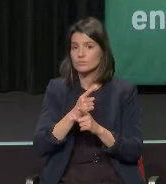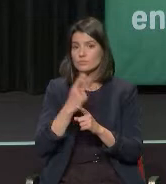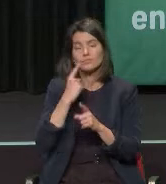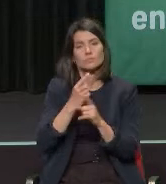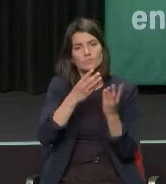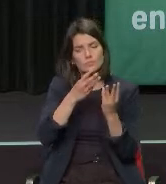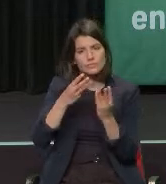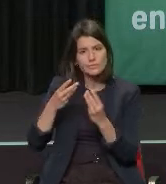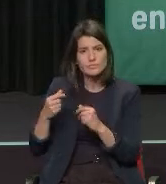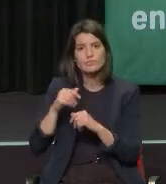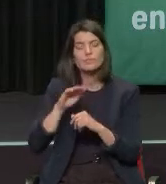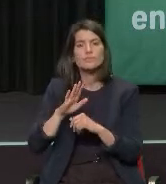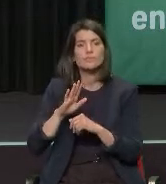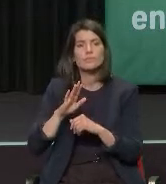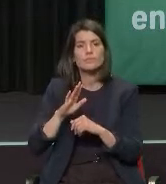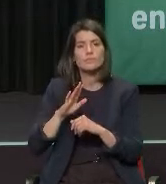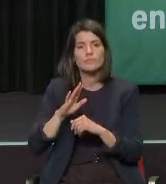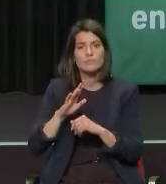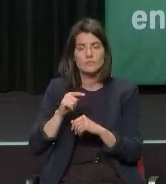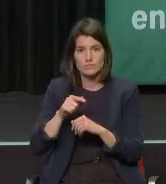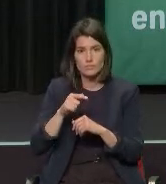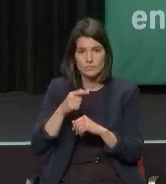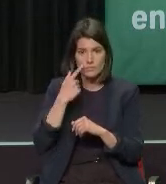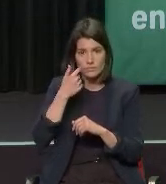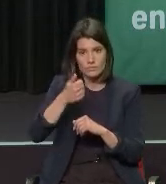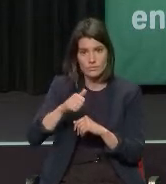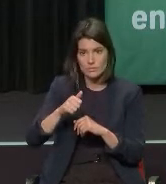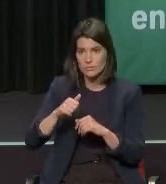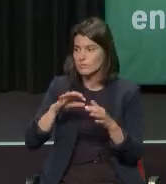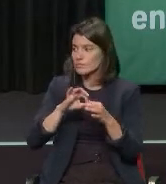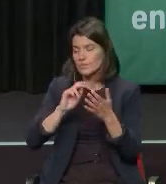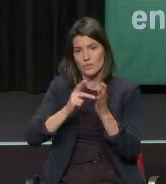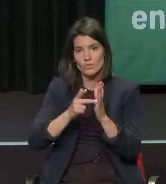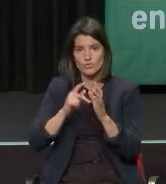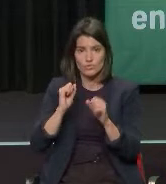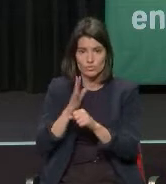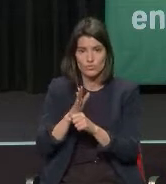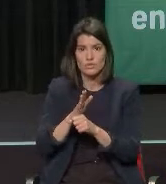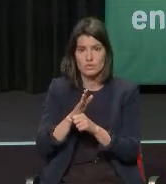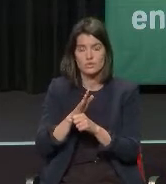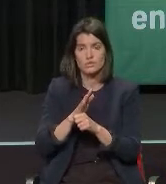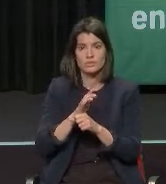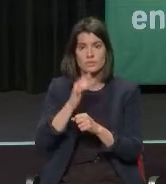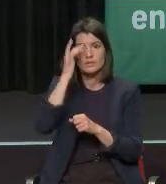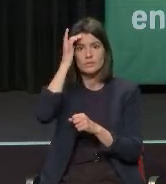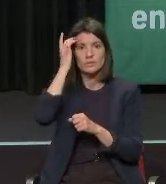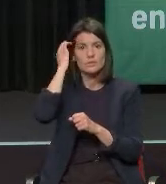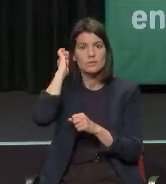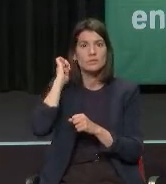Usamos também o mesmo método para convolução.